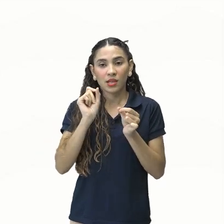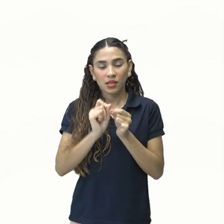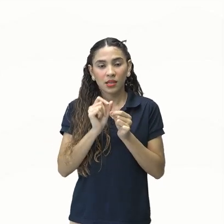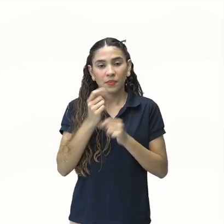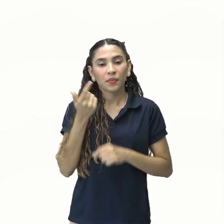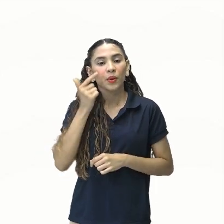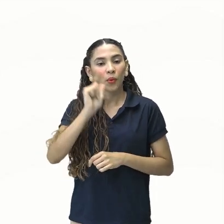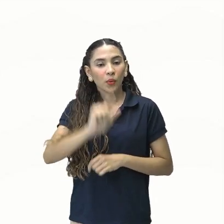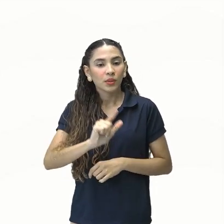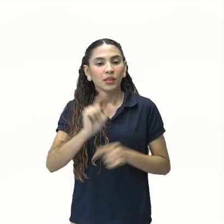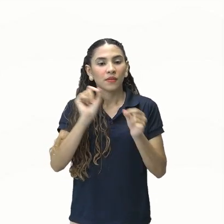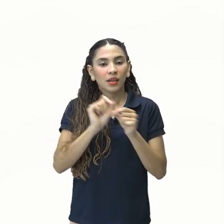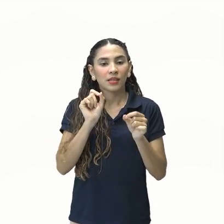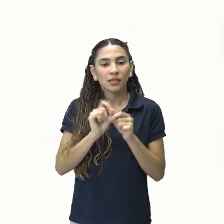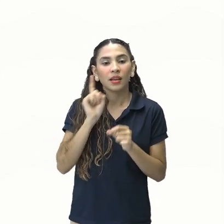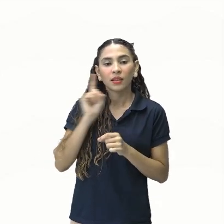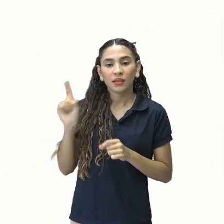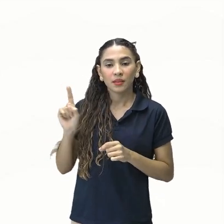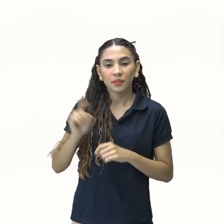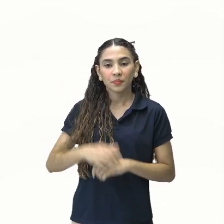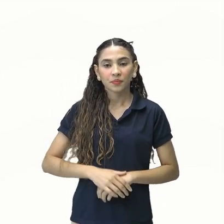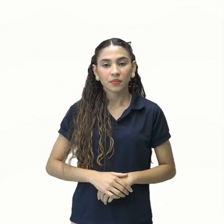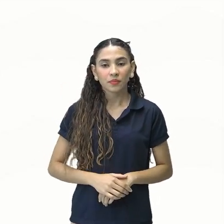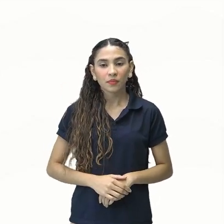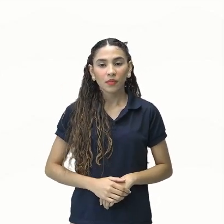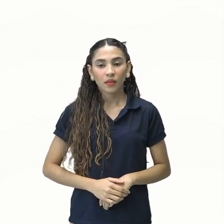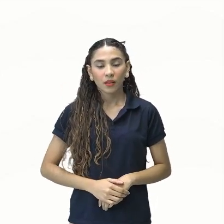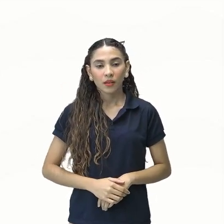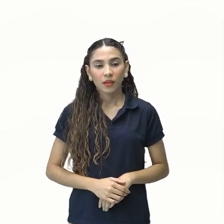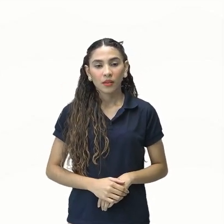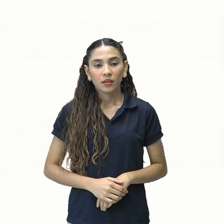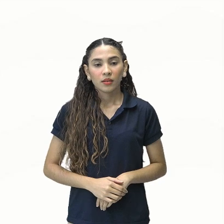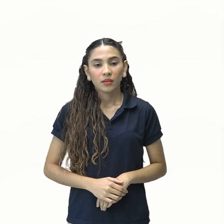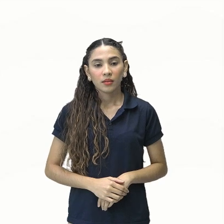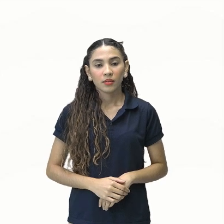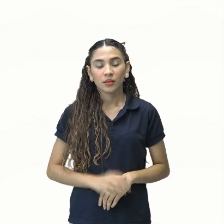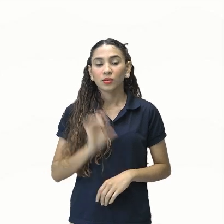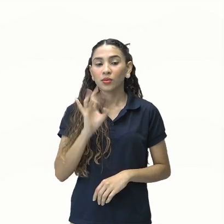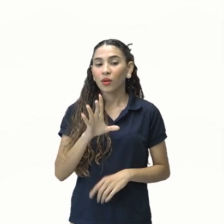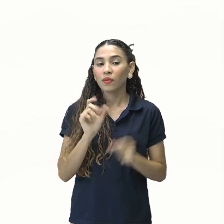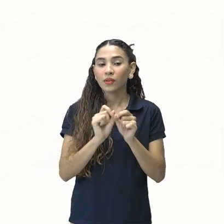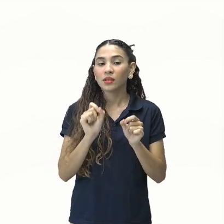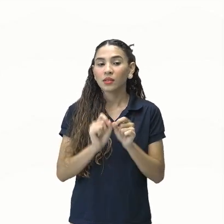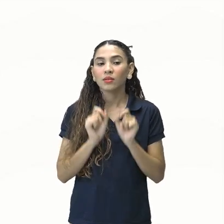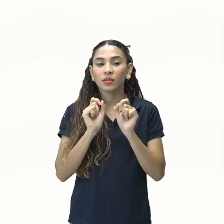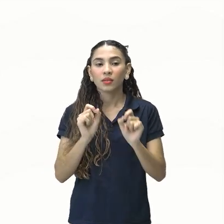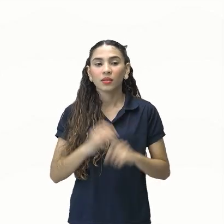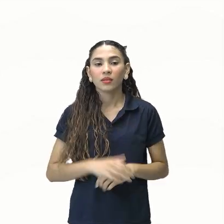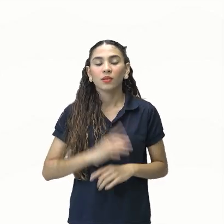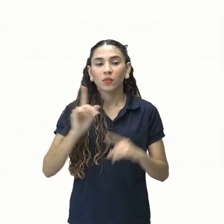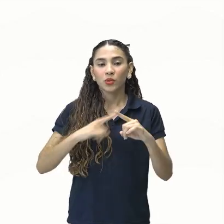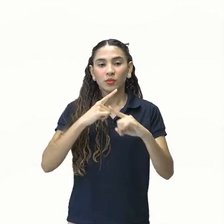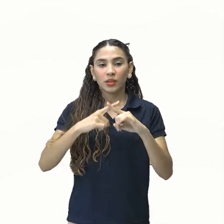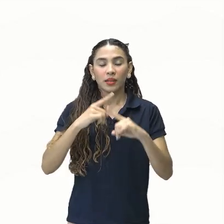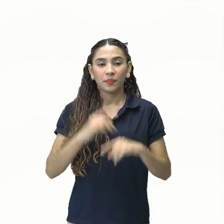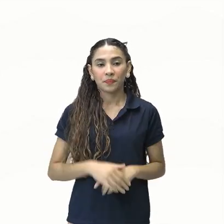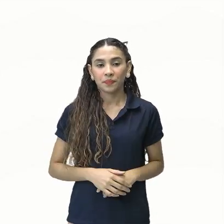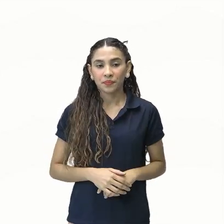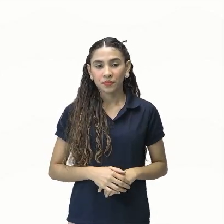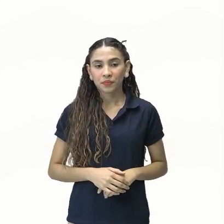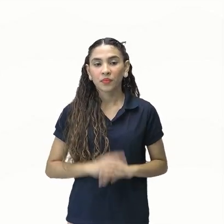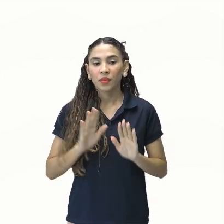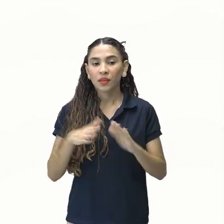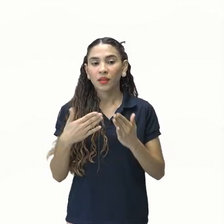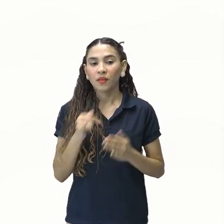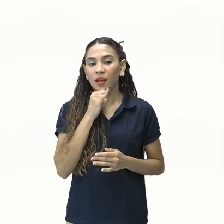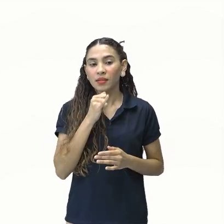para resolver esta questão. Tá? Basta a gente multiplicar.